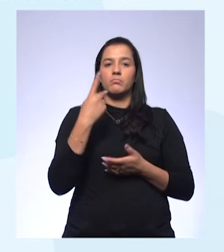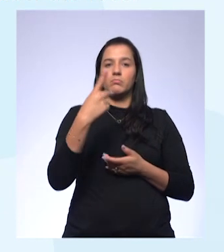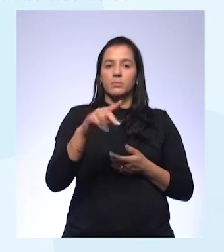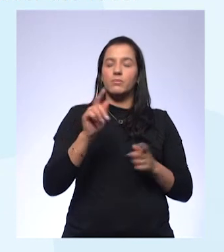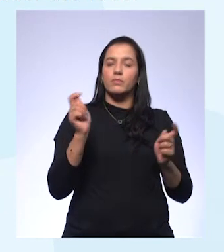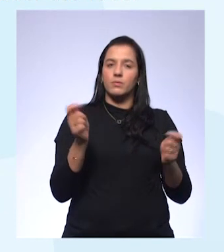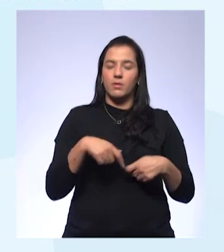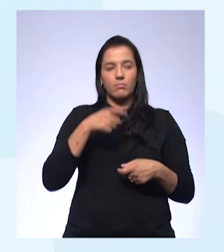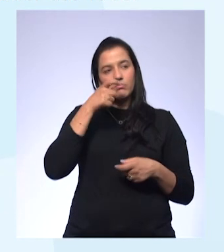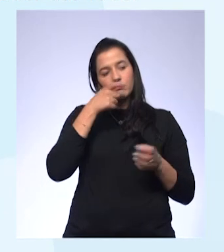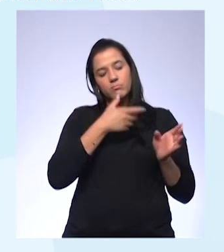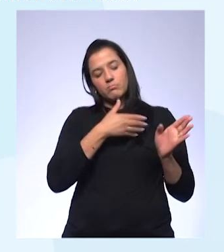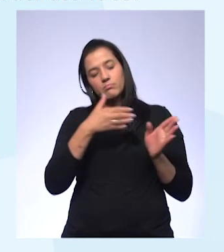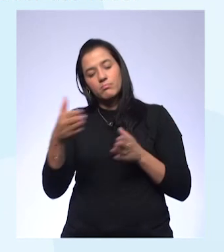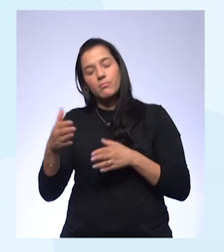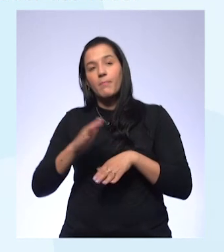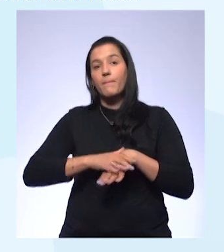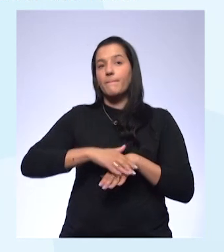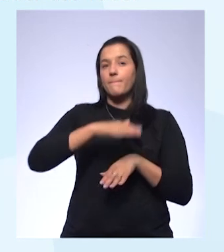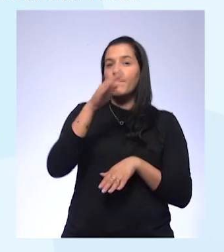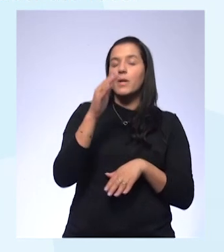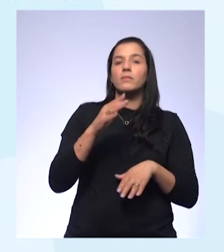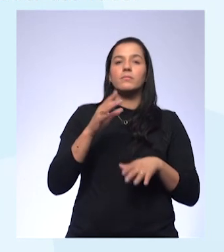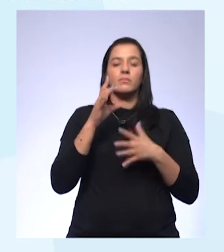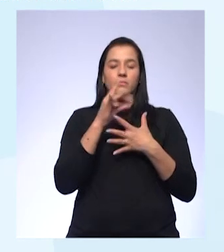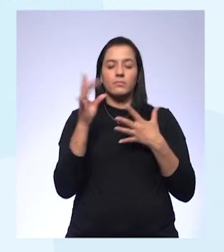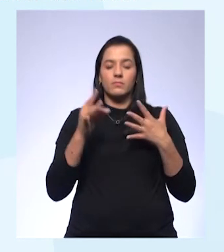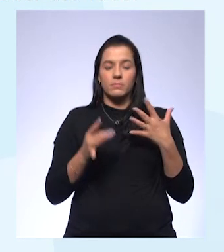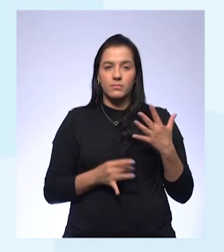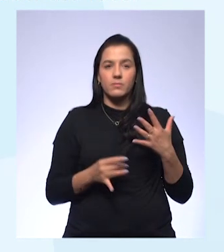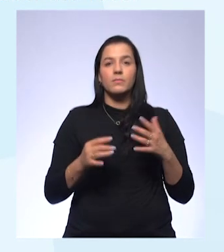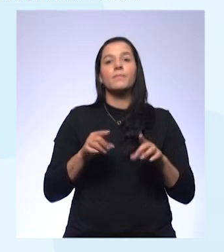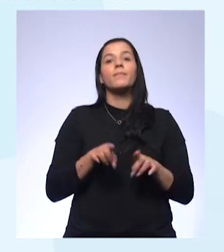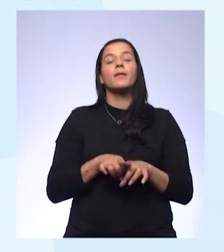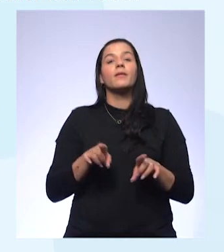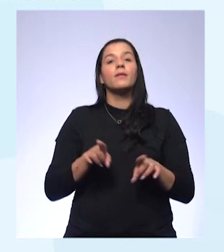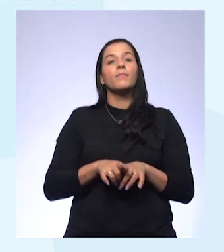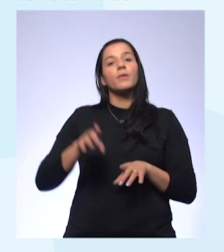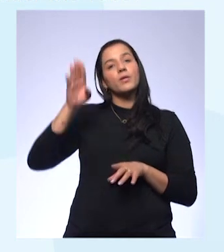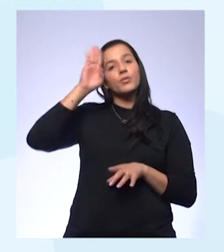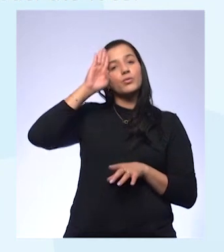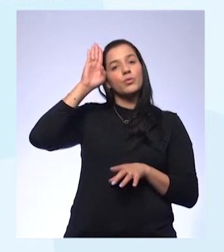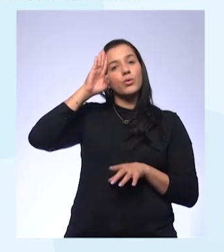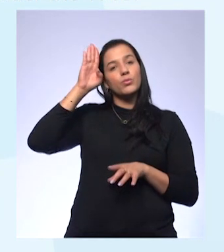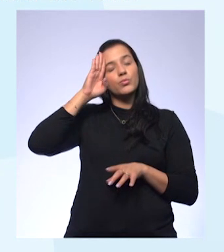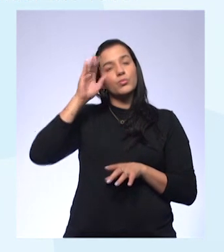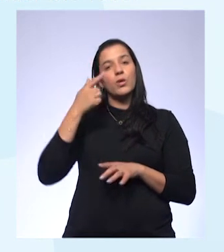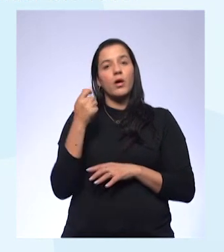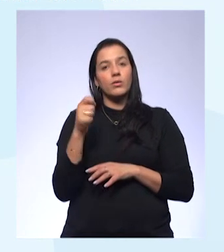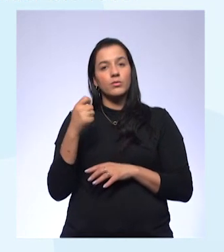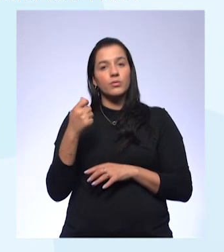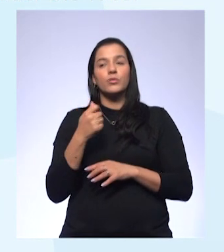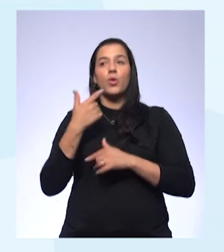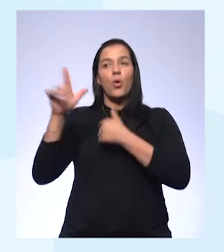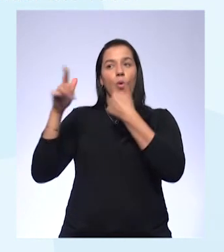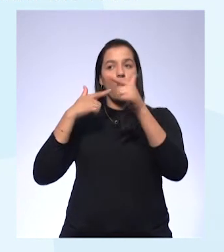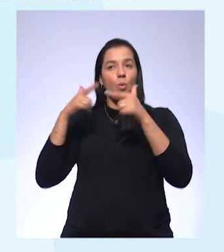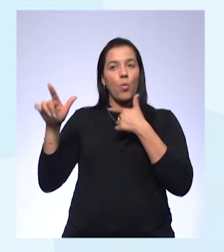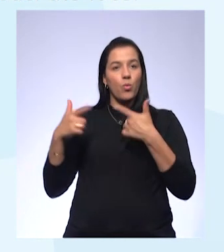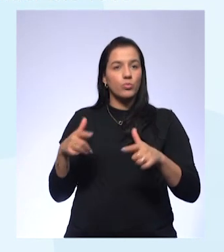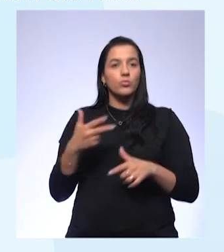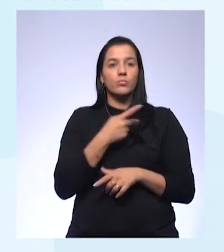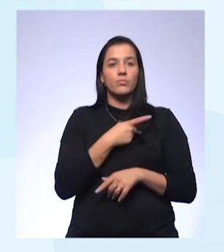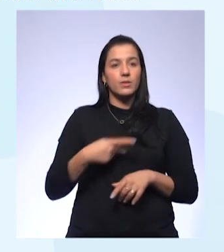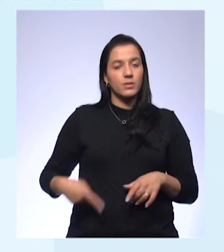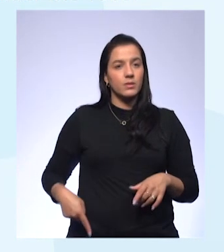com maiores detalhes, né, quem tem a versão impressa. E, no caso da ditadura argentina, outros presidentes também foram se alternando,